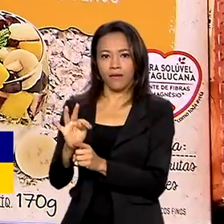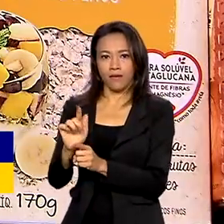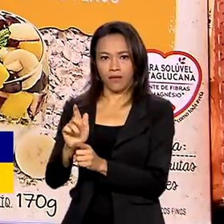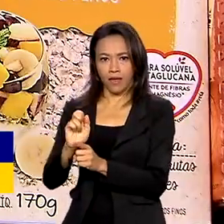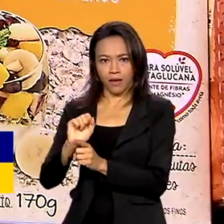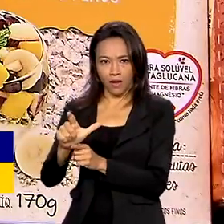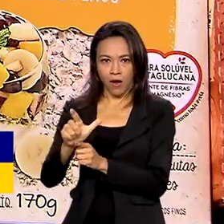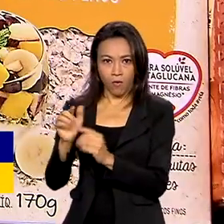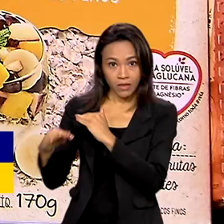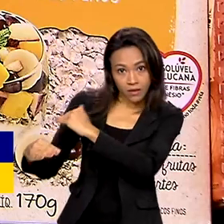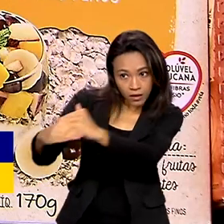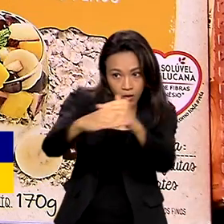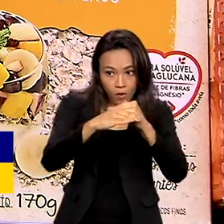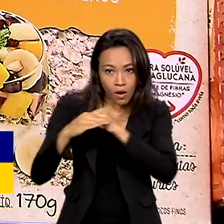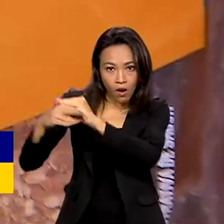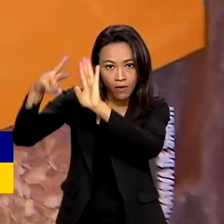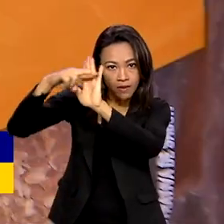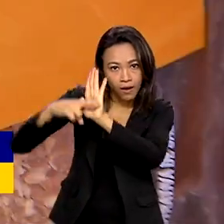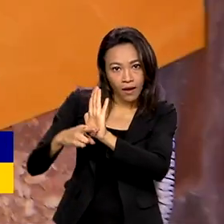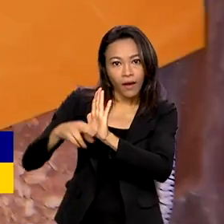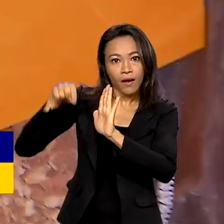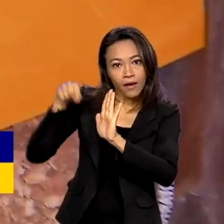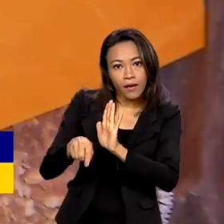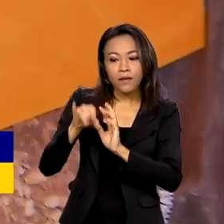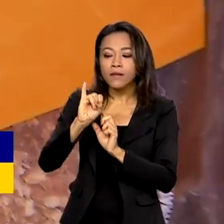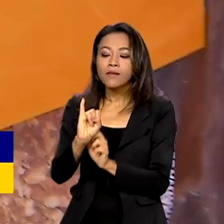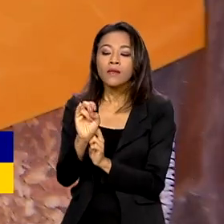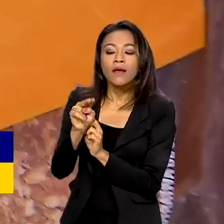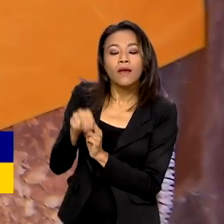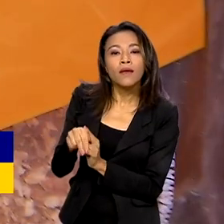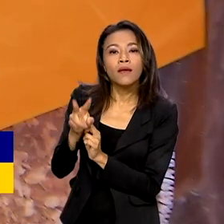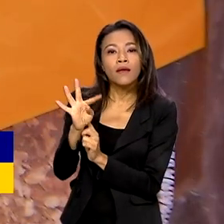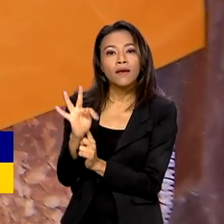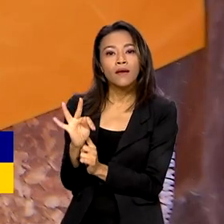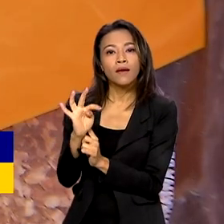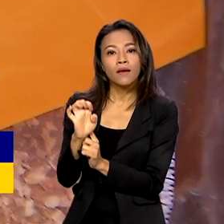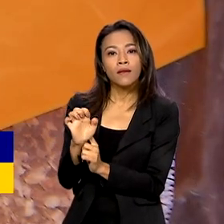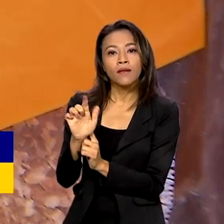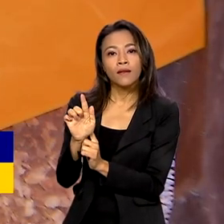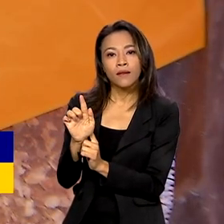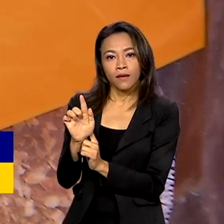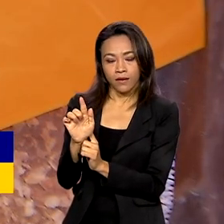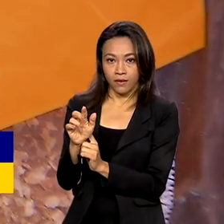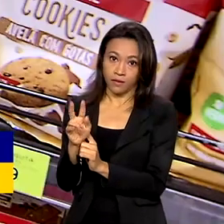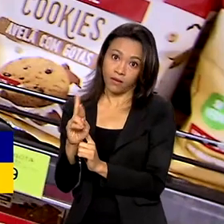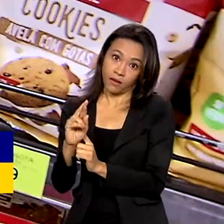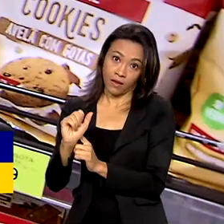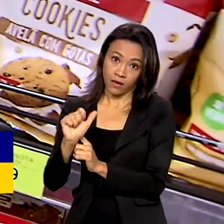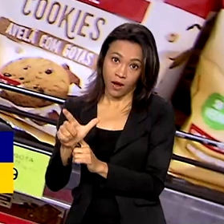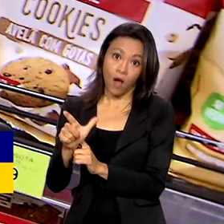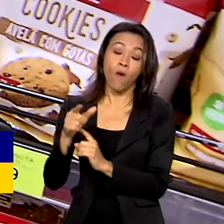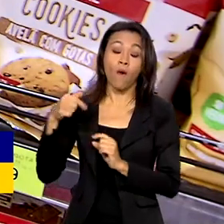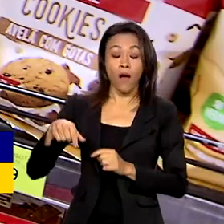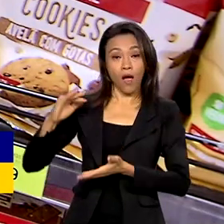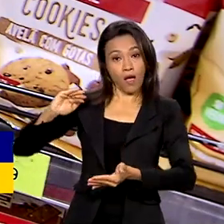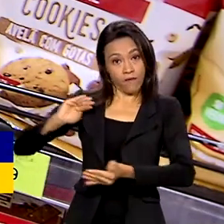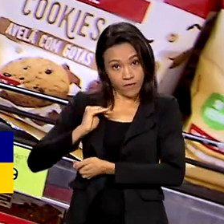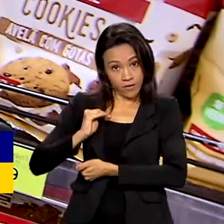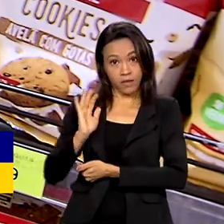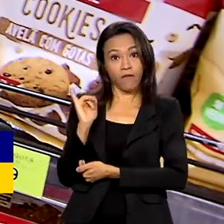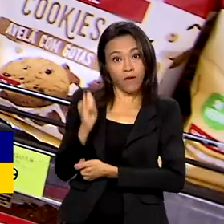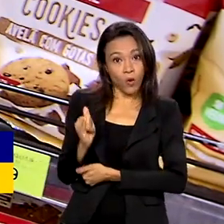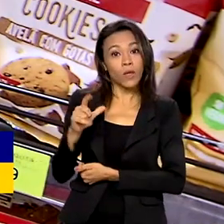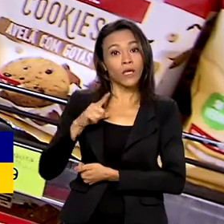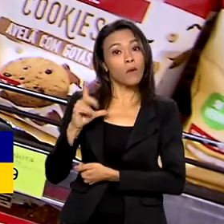fabricação e garantir uma qualidade do produto, a Anvisa especificou a porcentagem